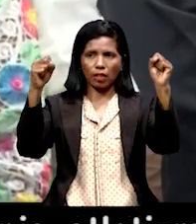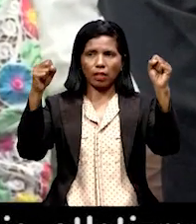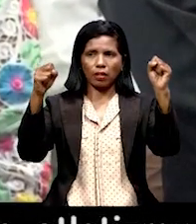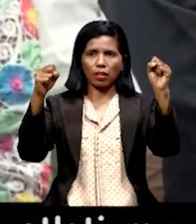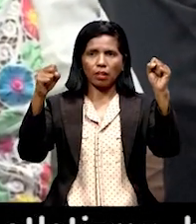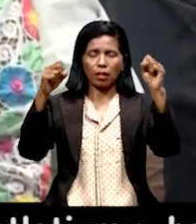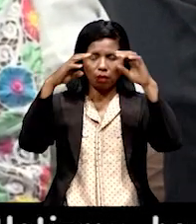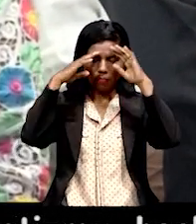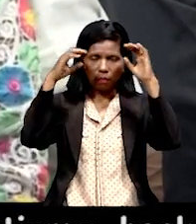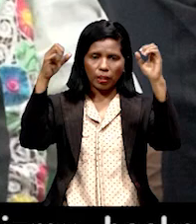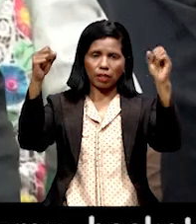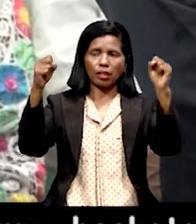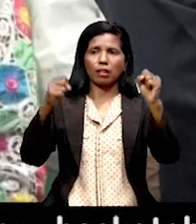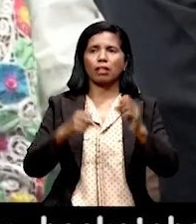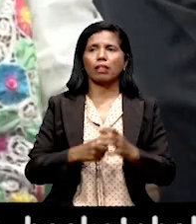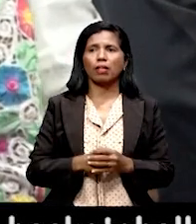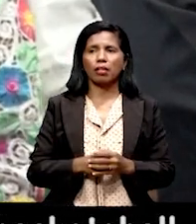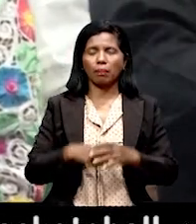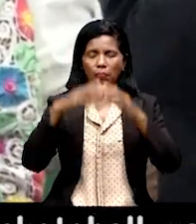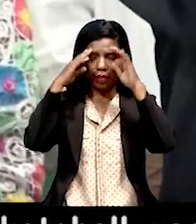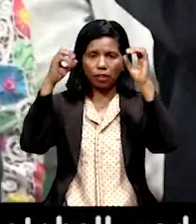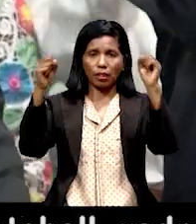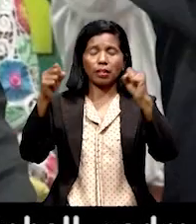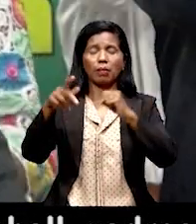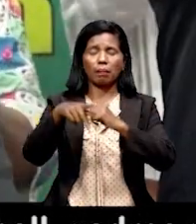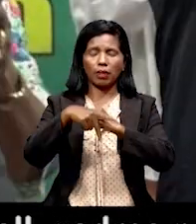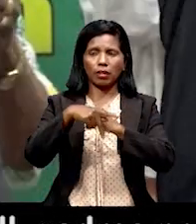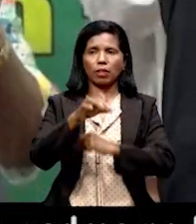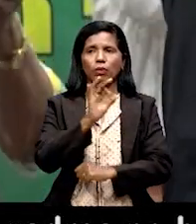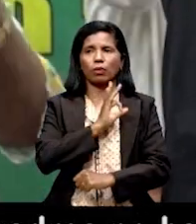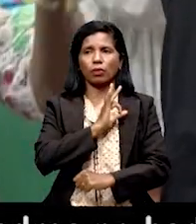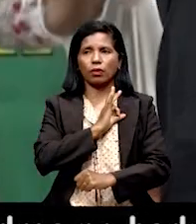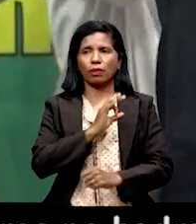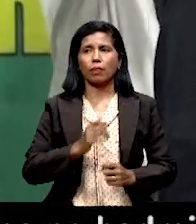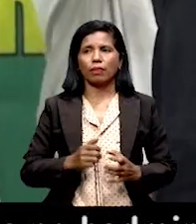resignaan kosi kargo presidente partido kunto